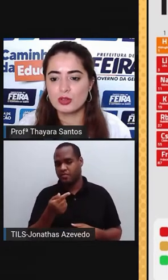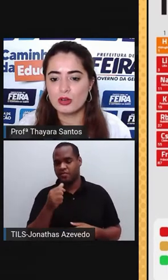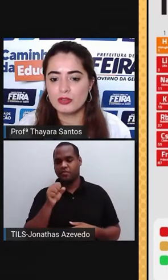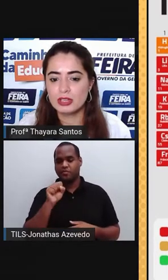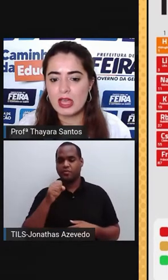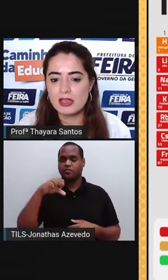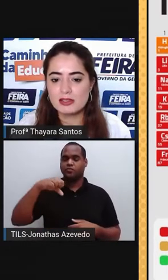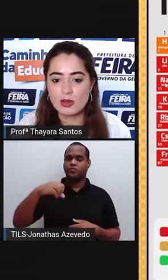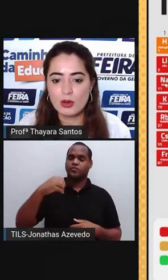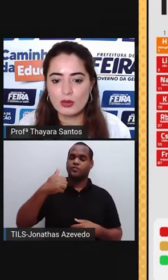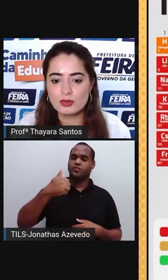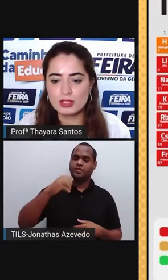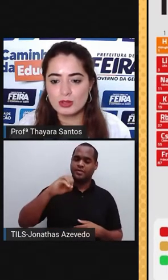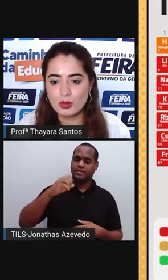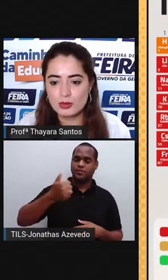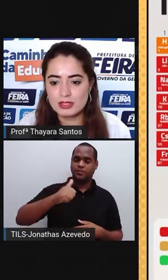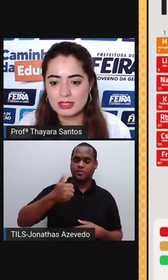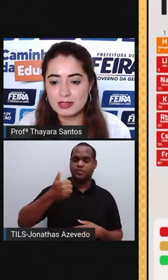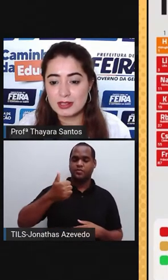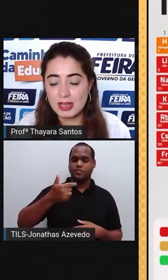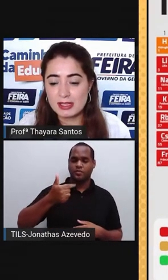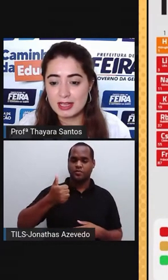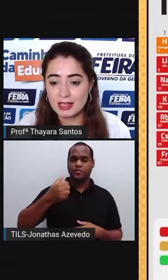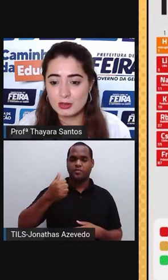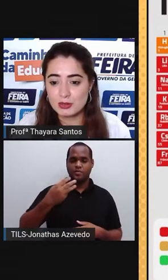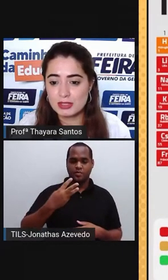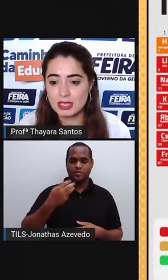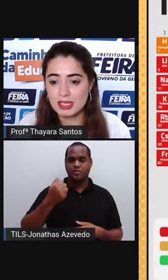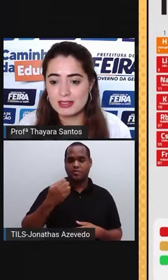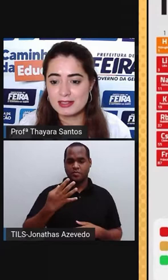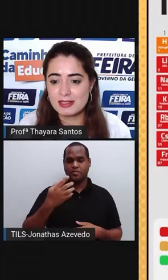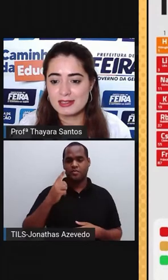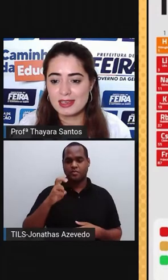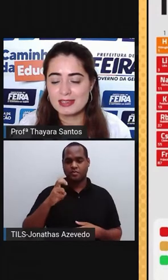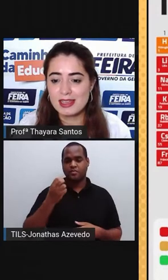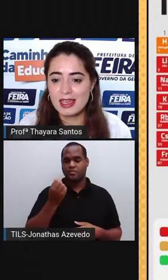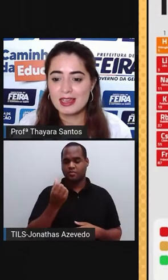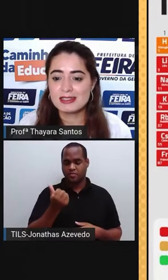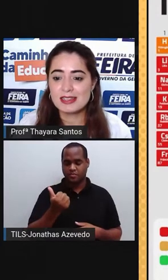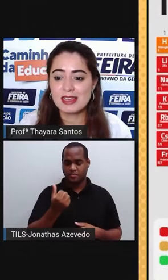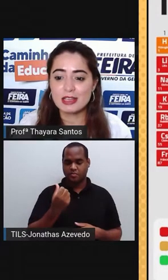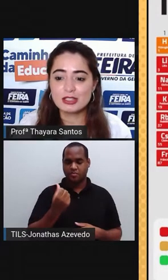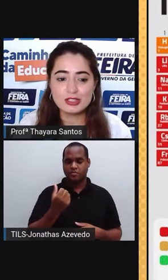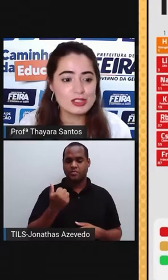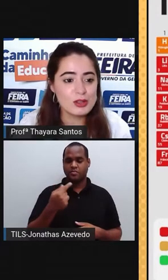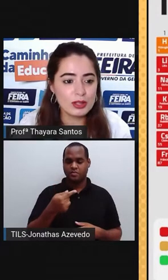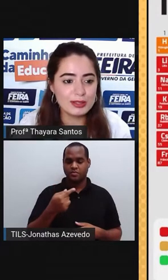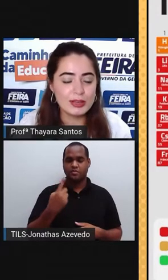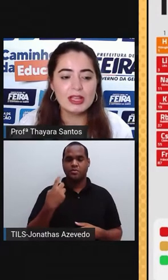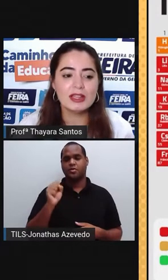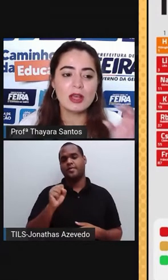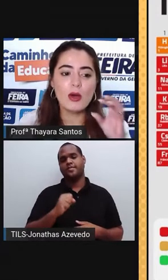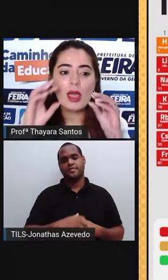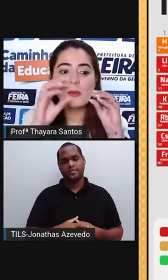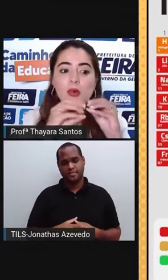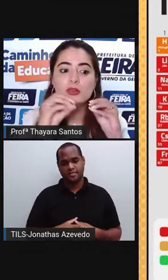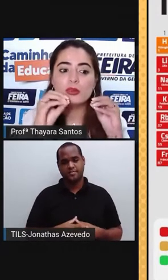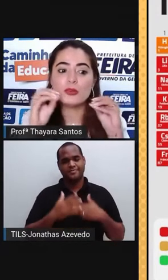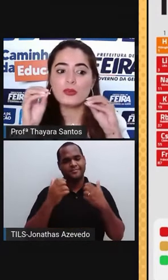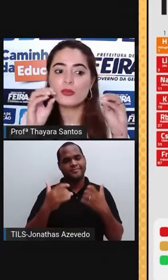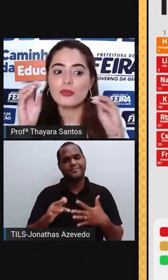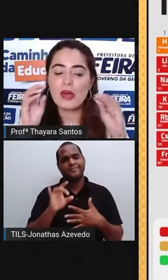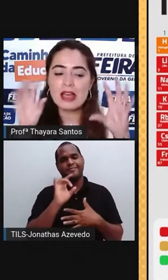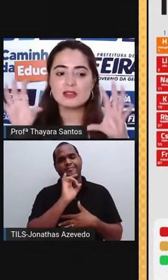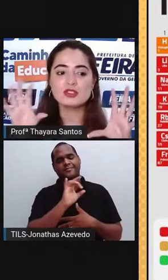8, 9, 10, 11, 12, 13, 14, 15, 16, 17, 18. Então, é